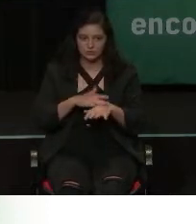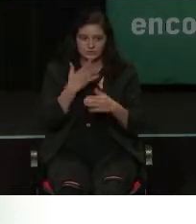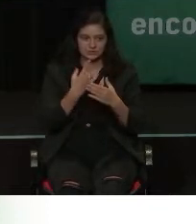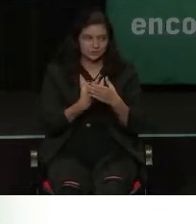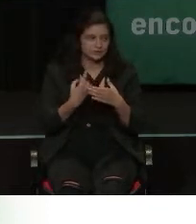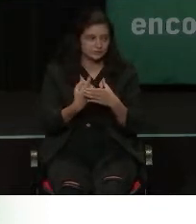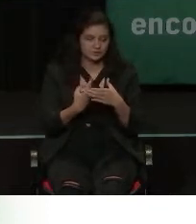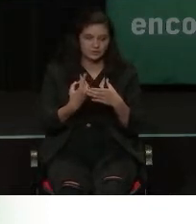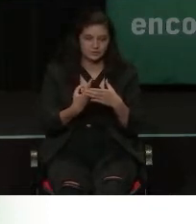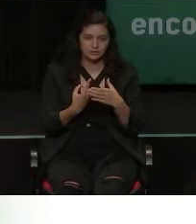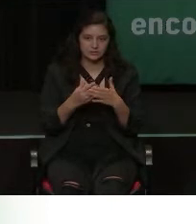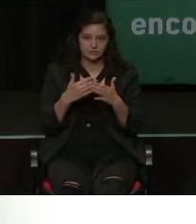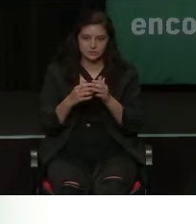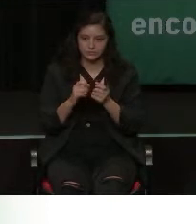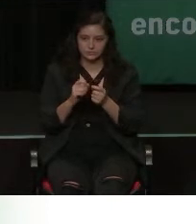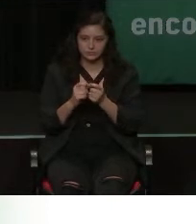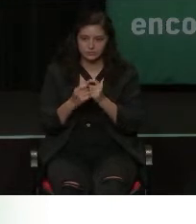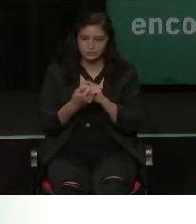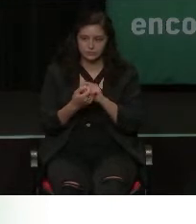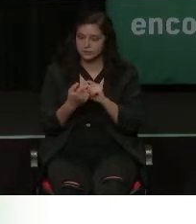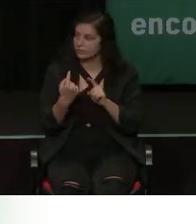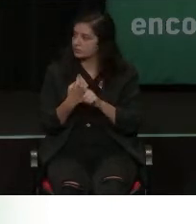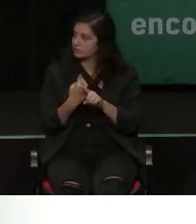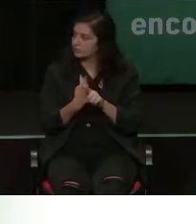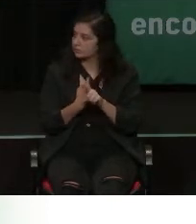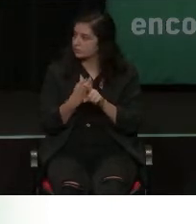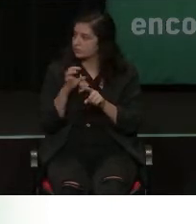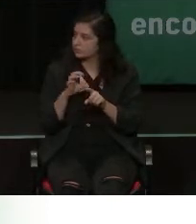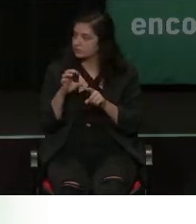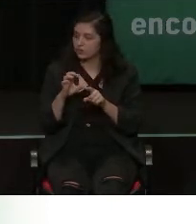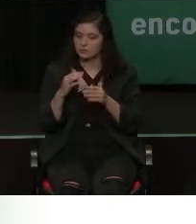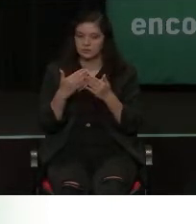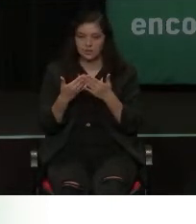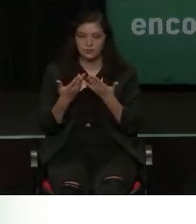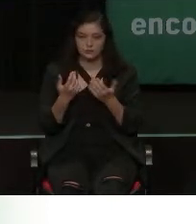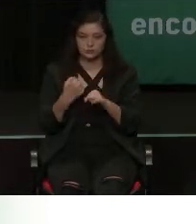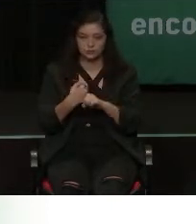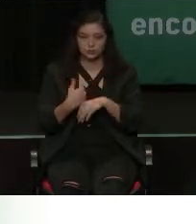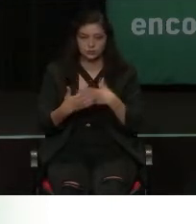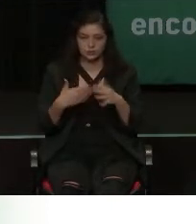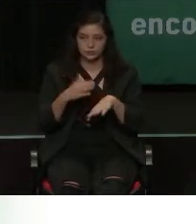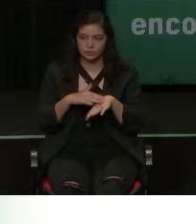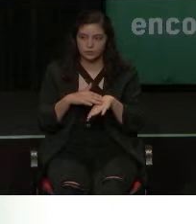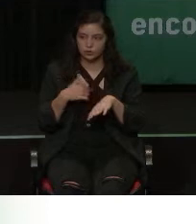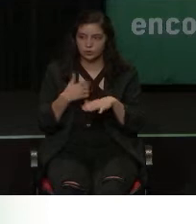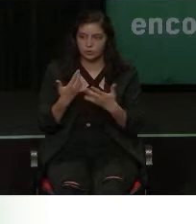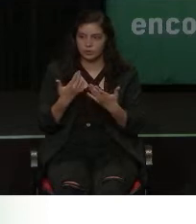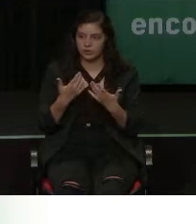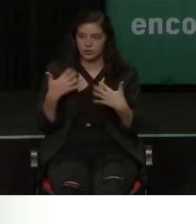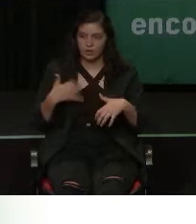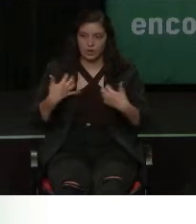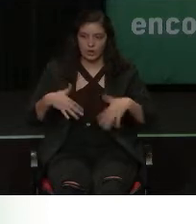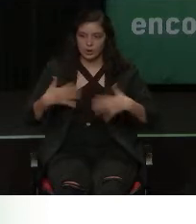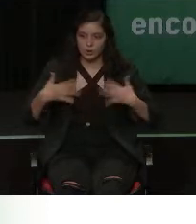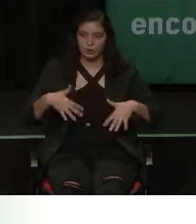confinados alterou-nos aqui alguma maquinaria, alguma forma de funcionamento, porque eu estou excessivamente ansioso,